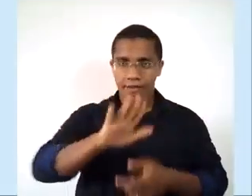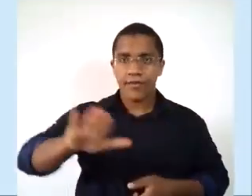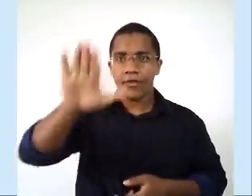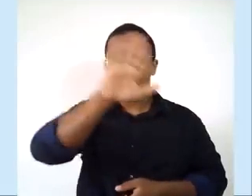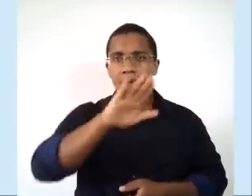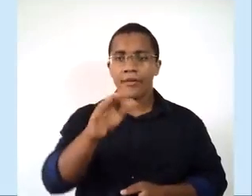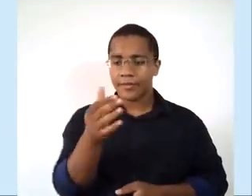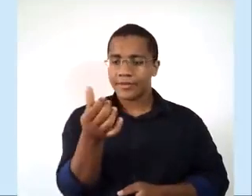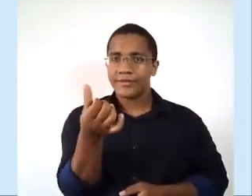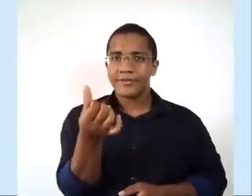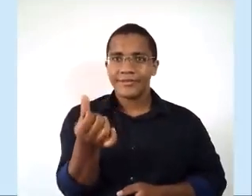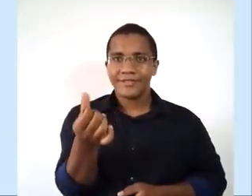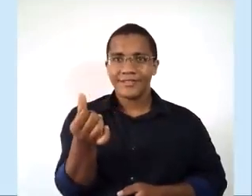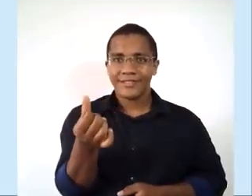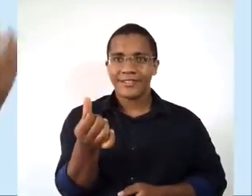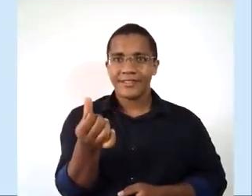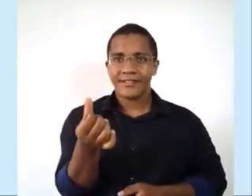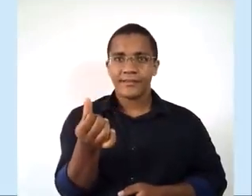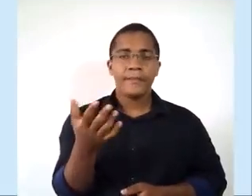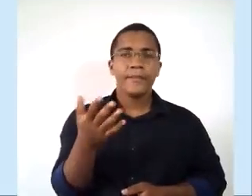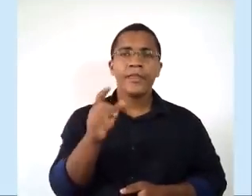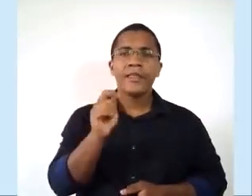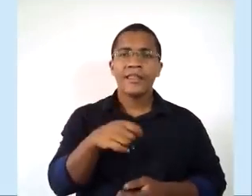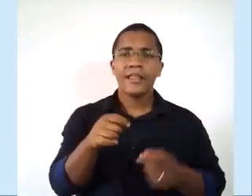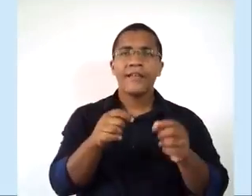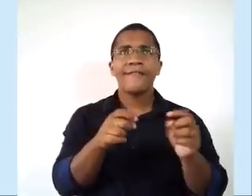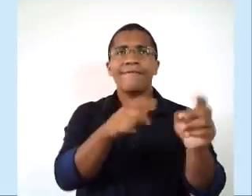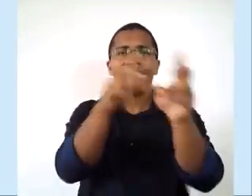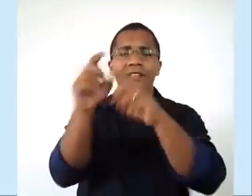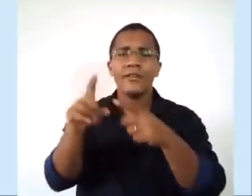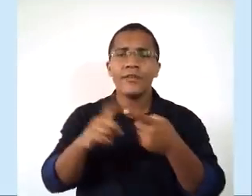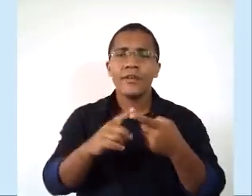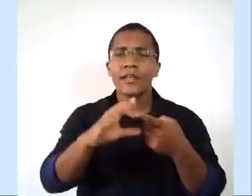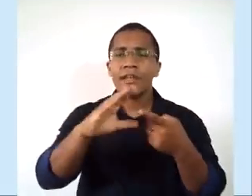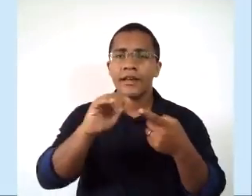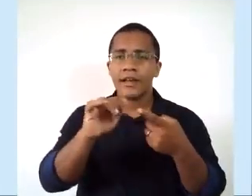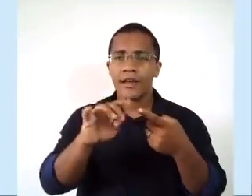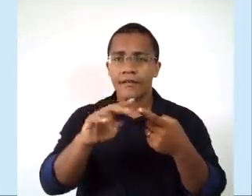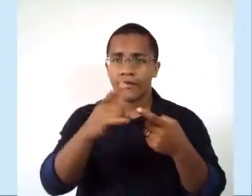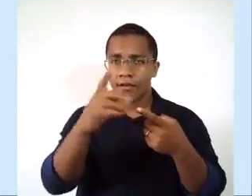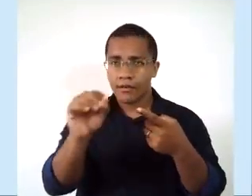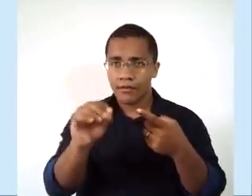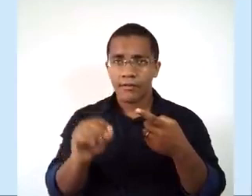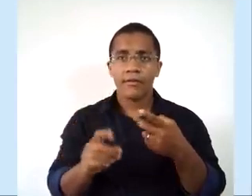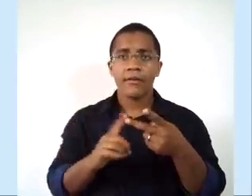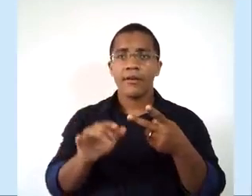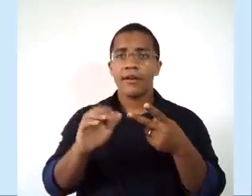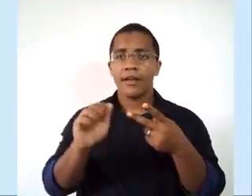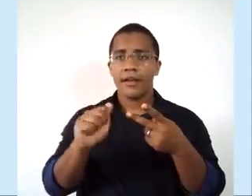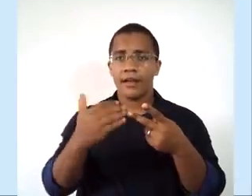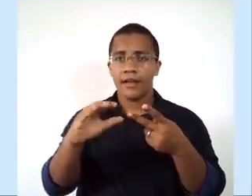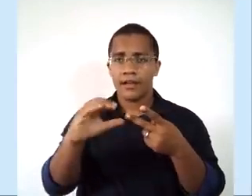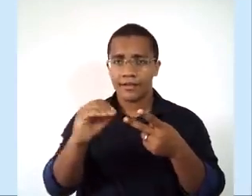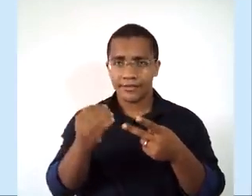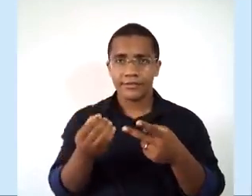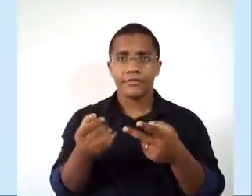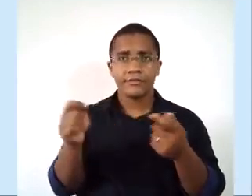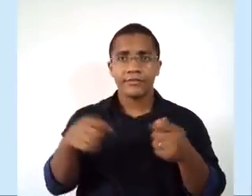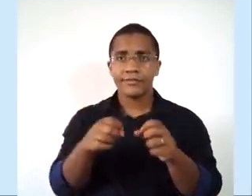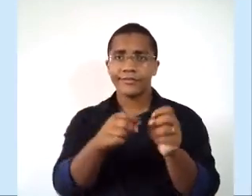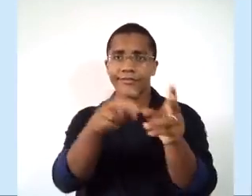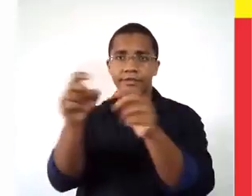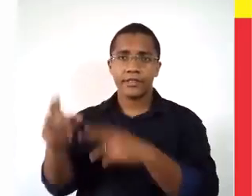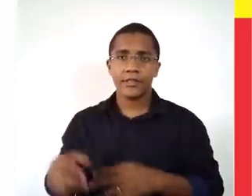dos Seis, com o Tratado de Paris, que propunha a livre circulação do carvão e aço. Ok, eu vou trazer um ponto aí para que a gente